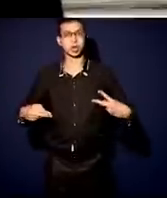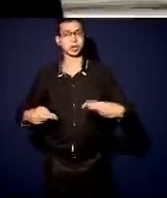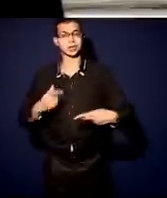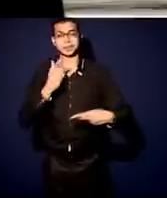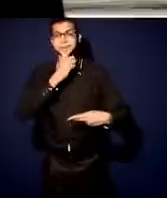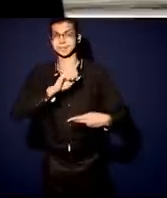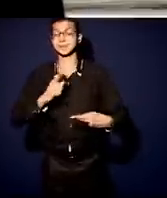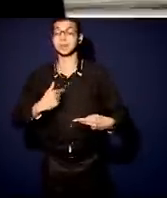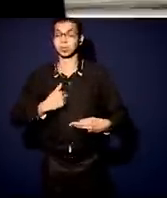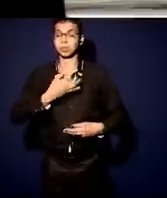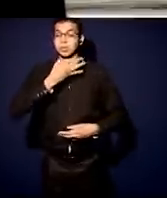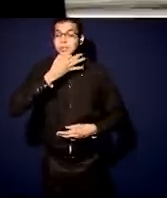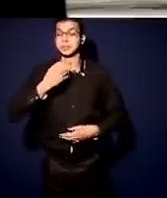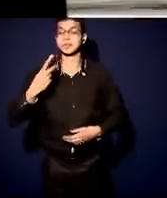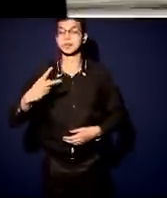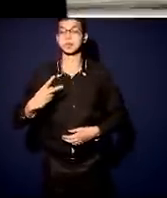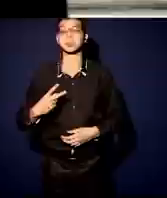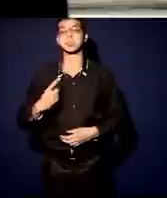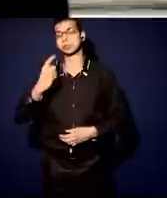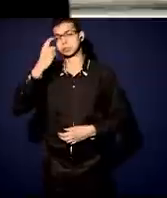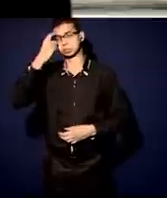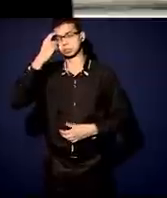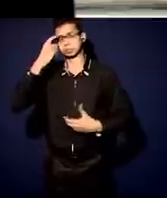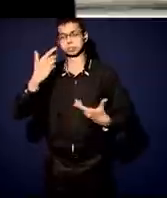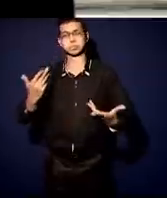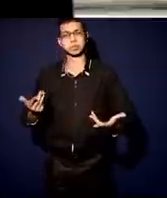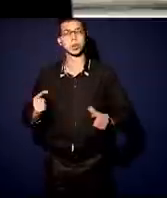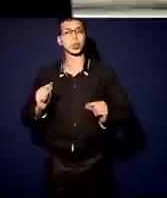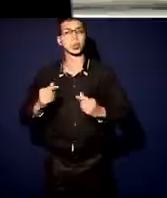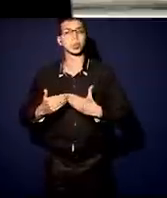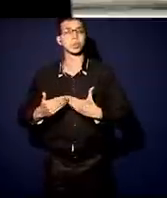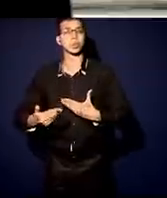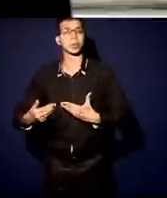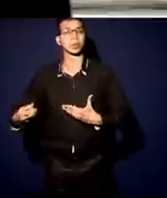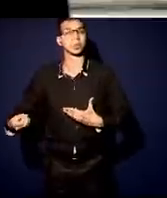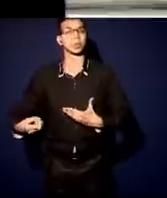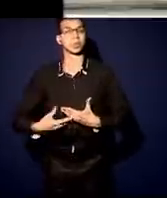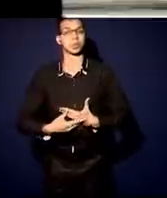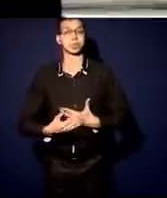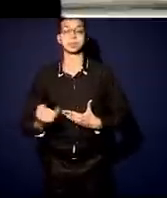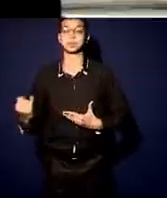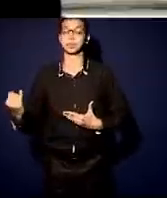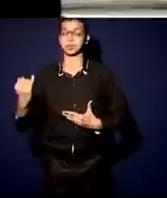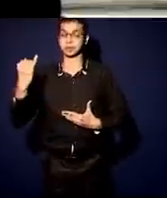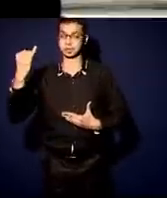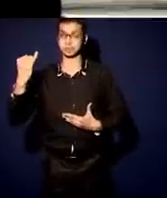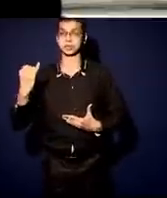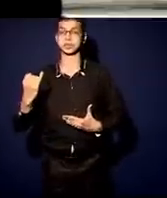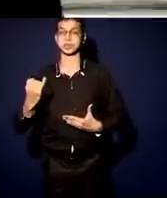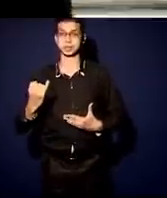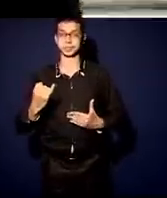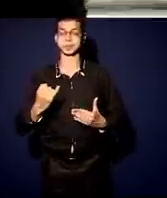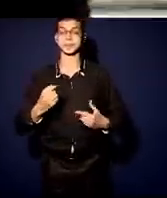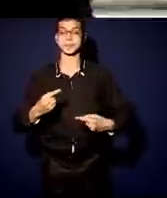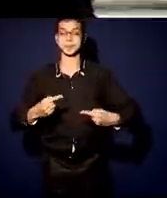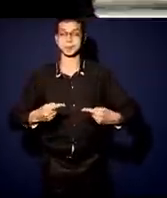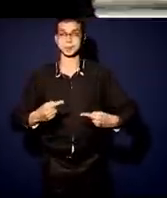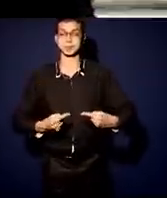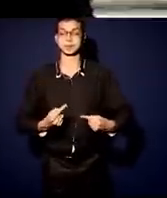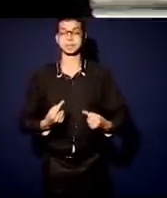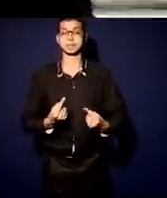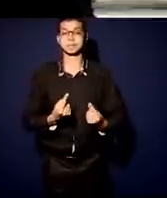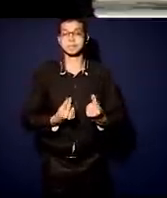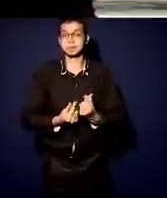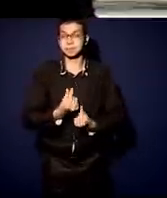a sua opinião o que que a gente pode esperar desse novo Marco que vai ser tão importante enfim para a política monetária para o Brasil enfim nos próximos meses